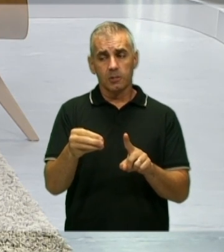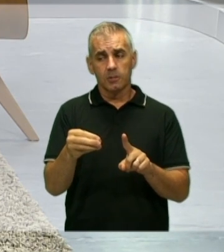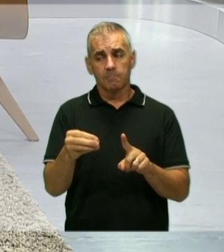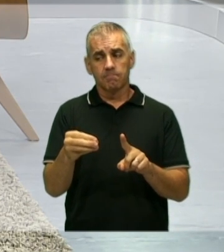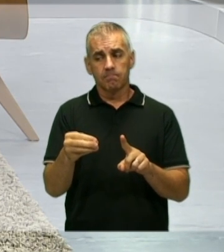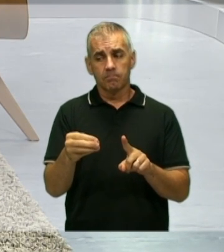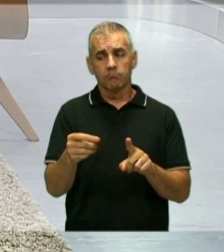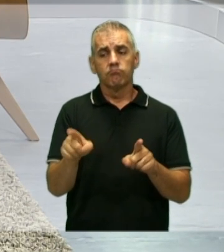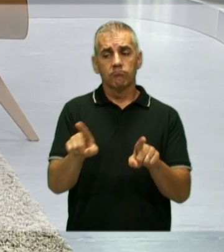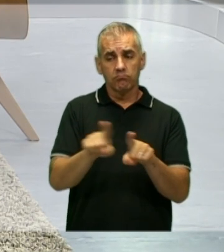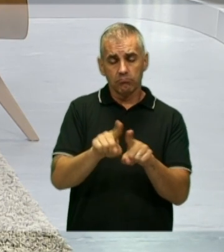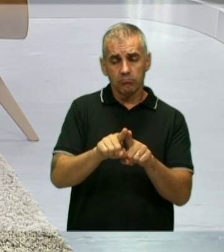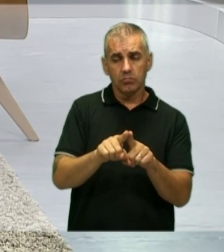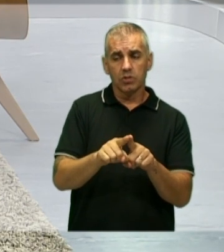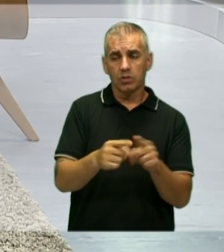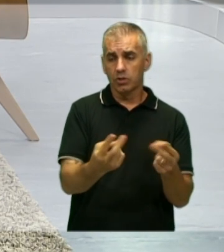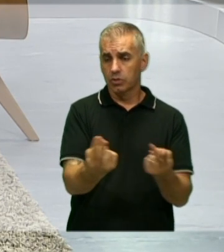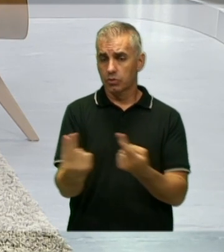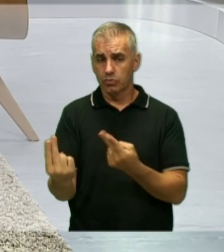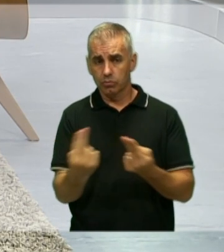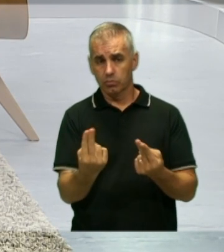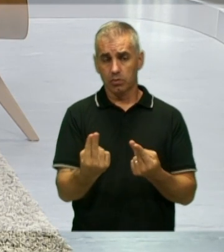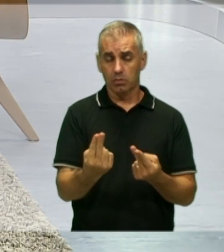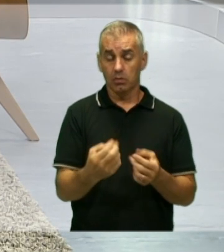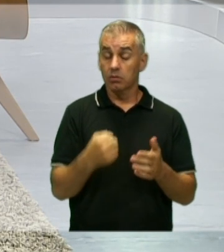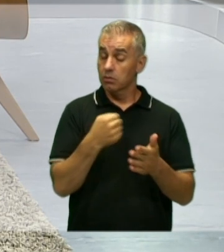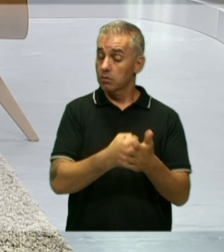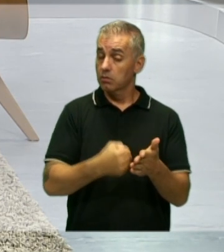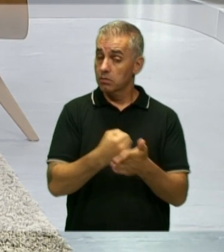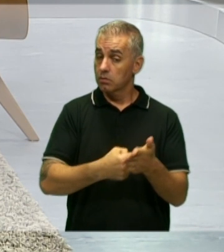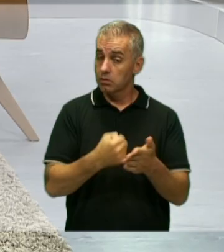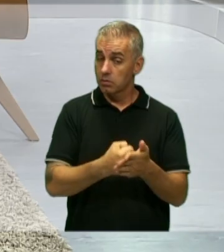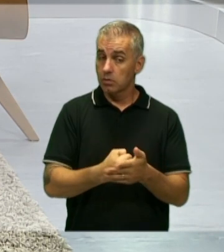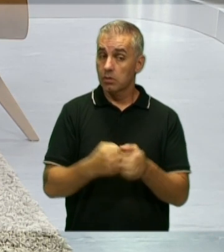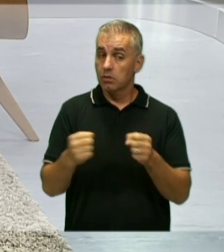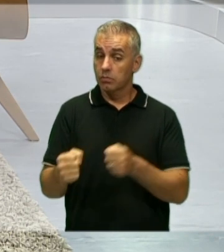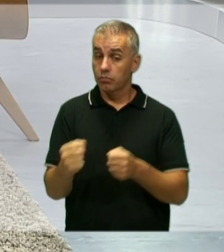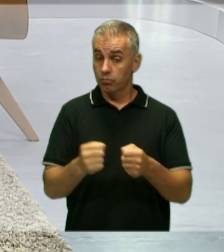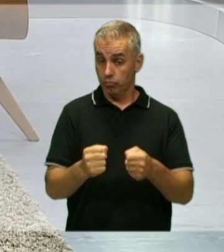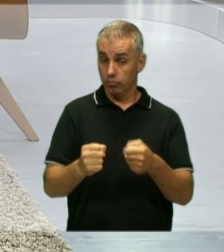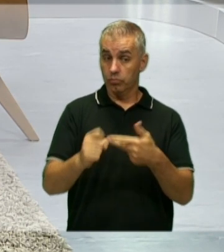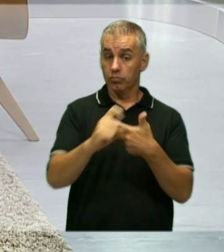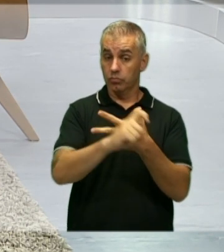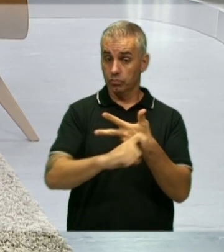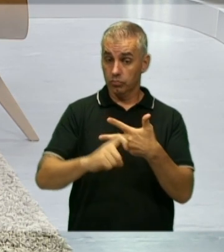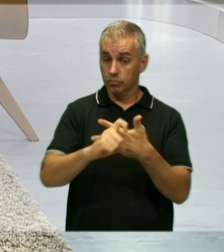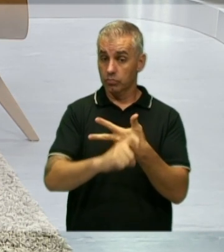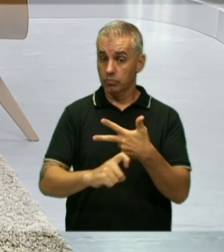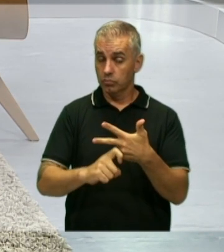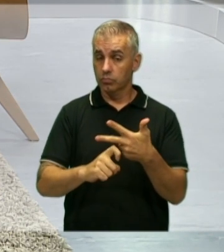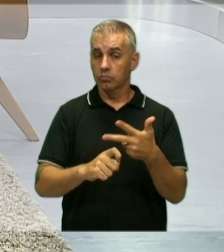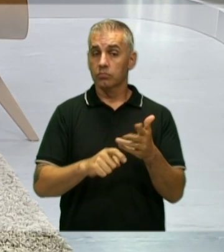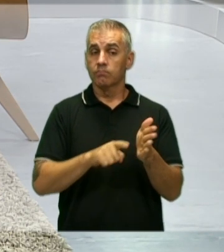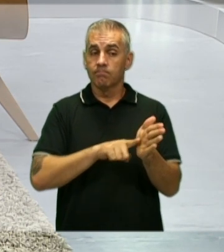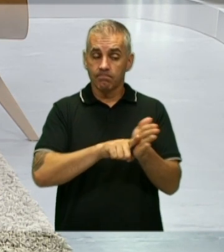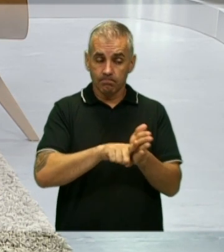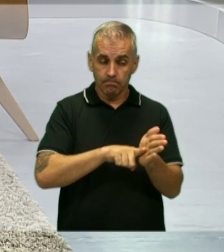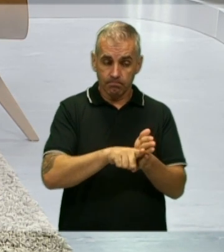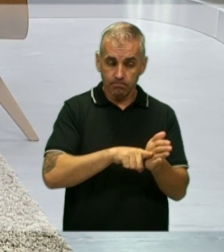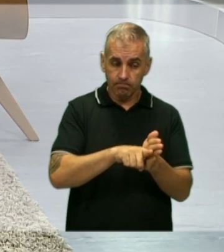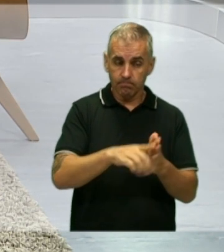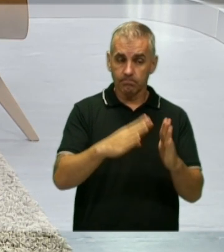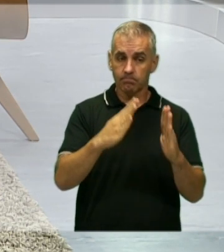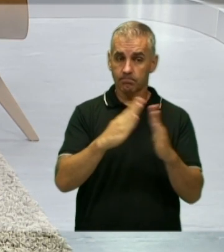matemática. Então, a sua cobrança é que o Poder Executivo comece a elaborar um planejamento de moradia